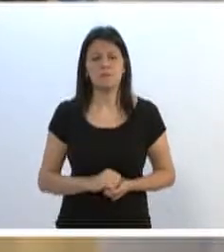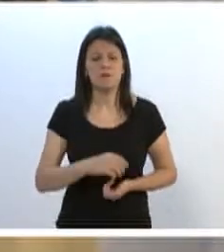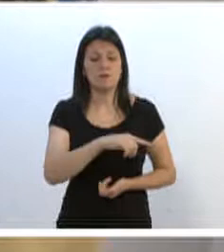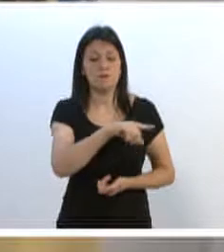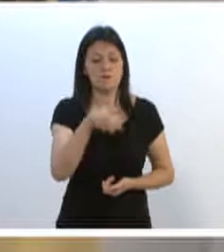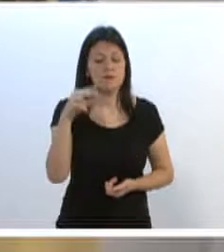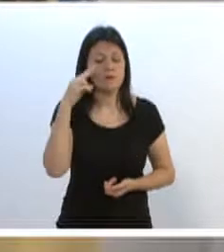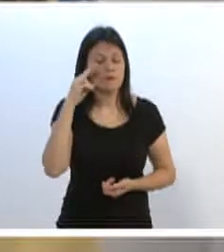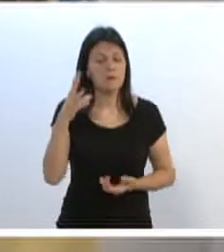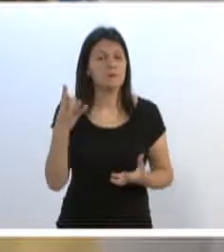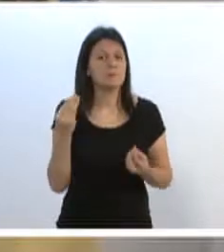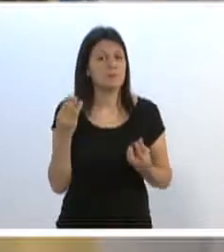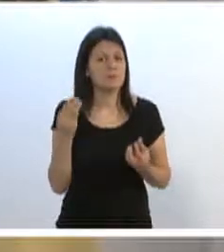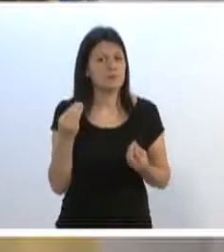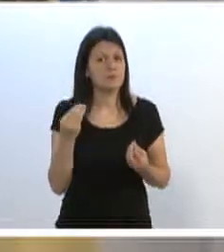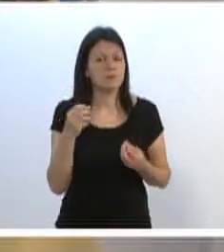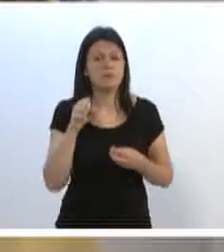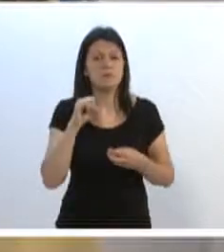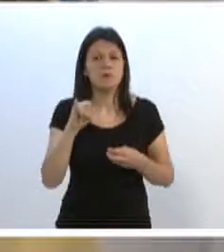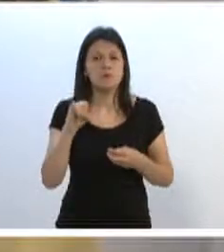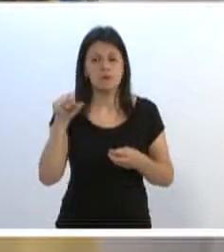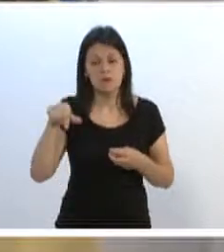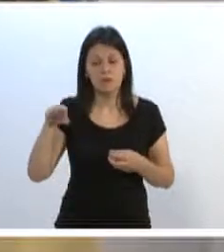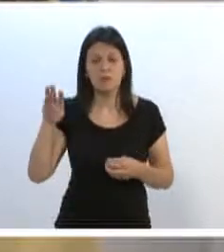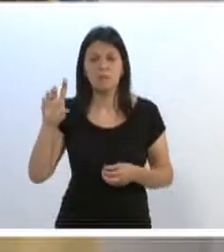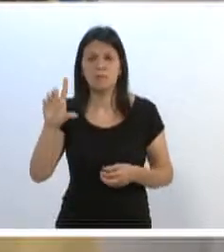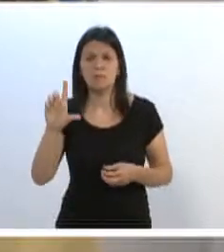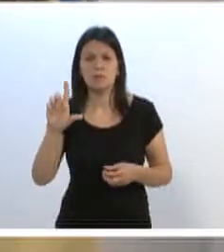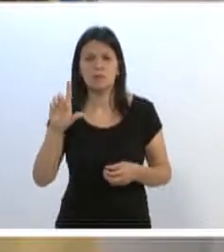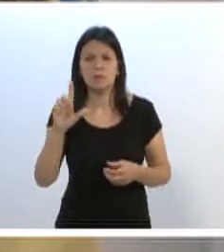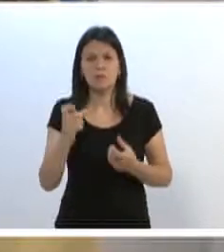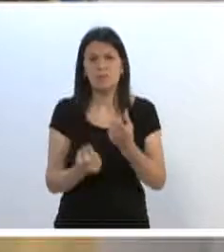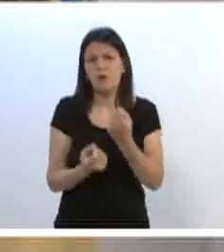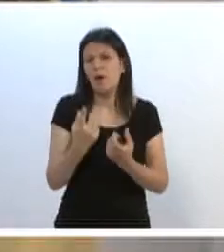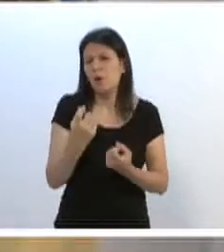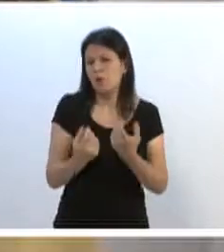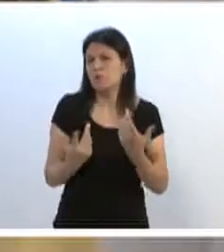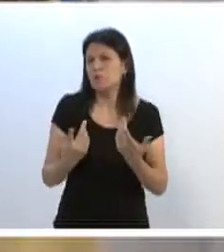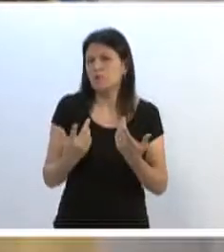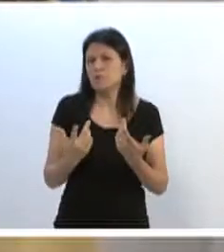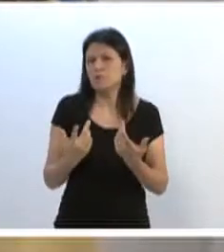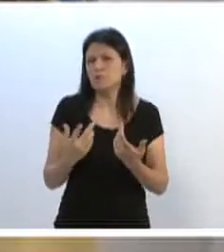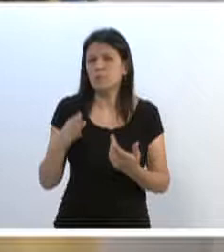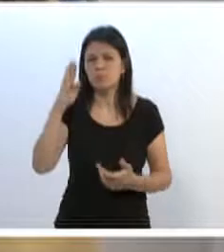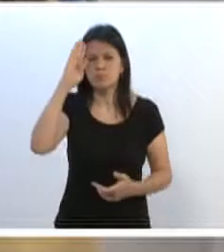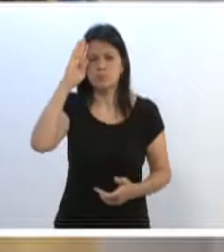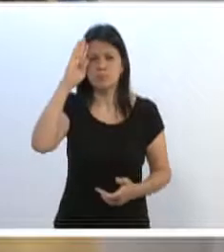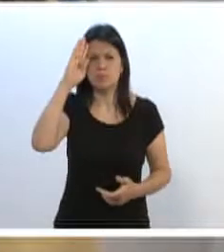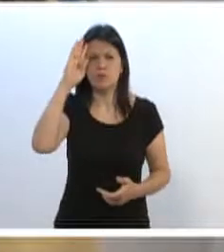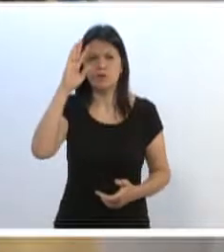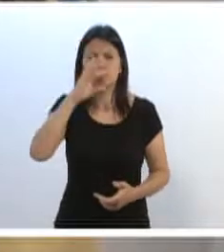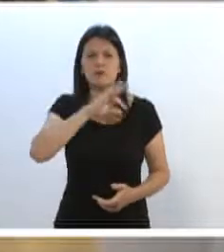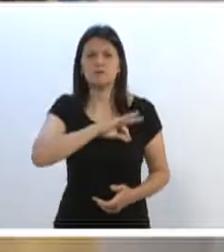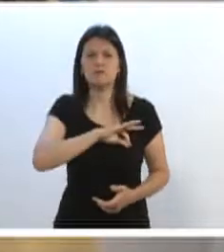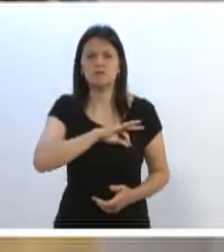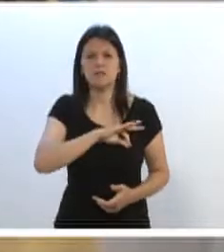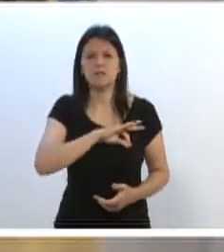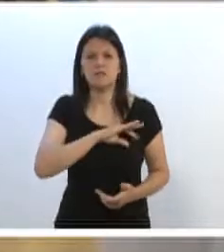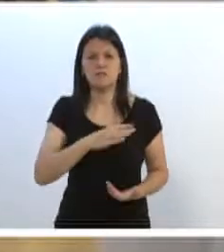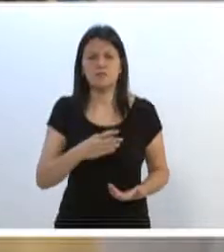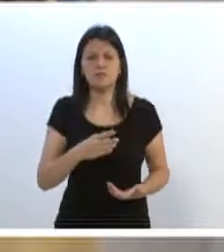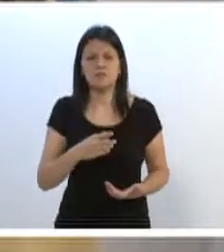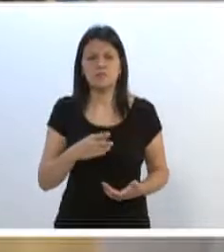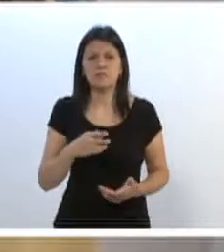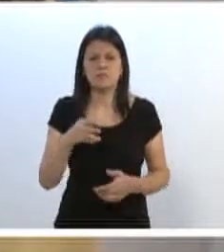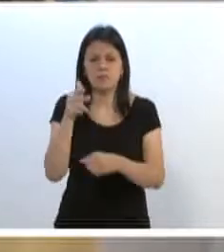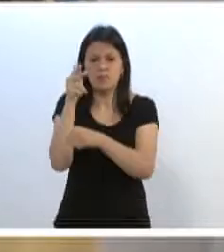vezes se implantar na cidade alguns dos nossos agentes com radar móveis. E muitos